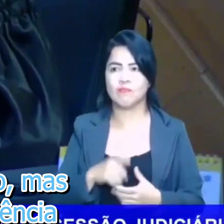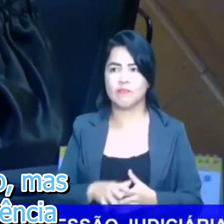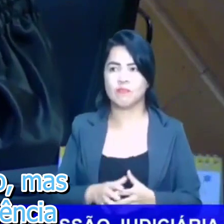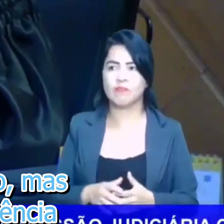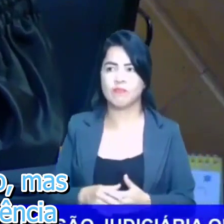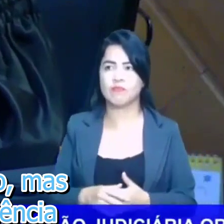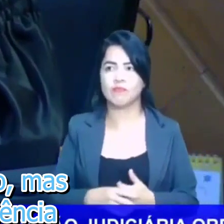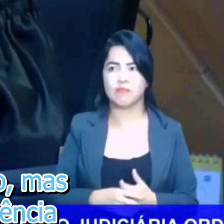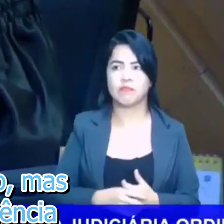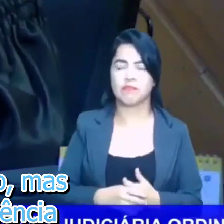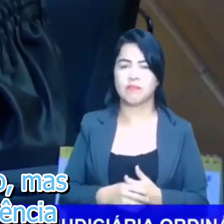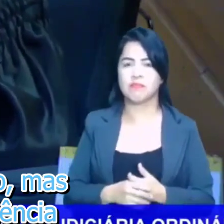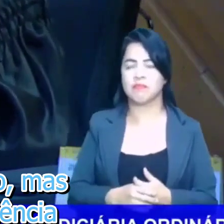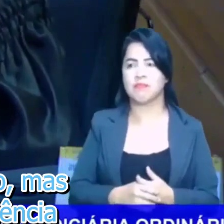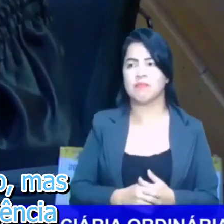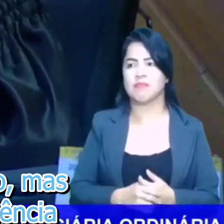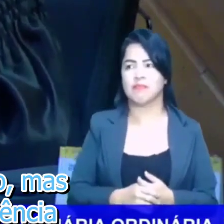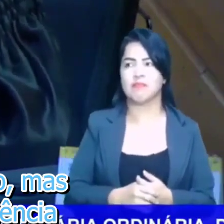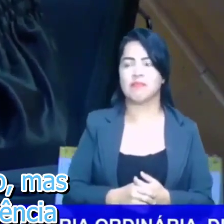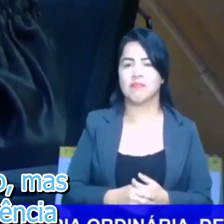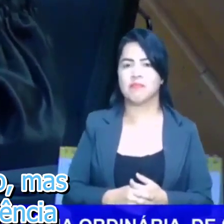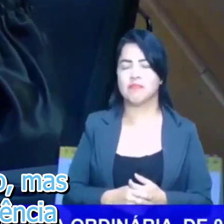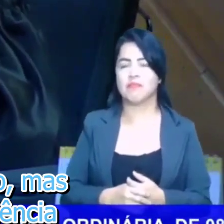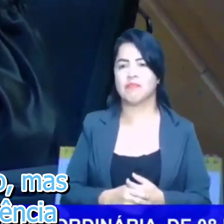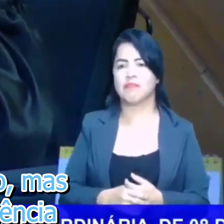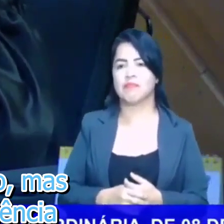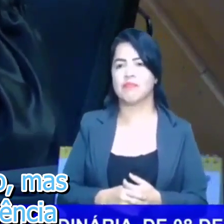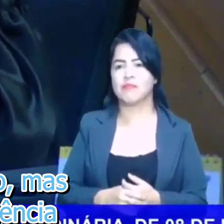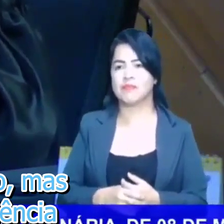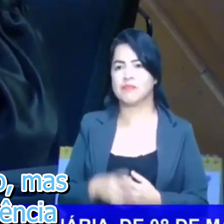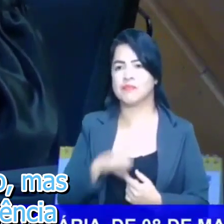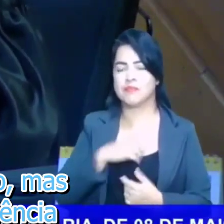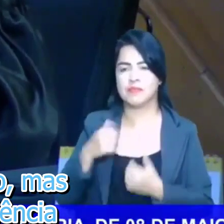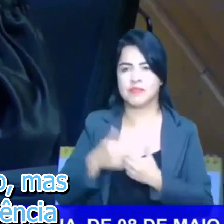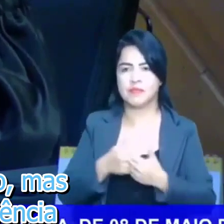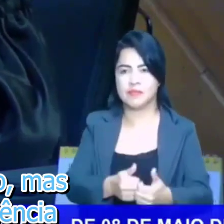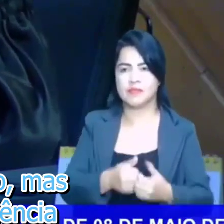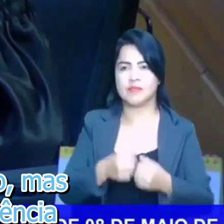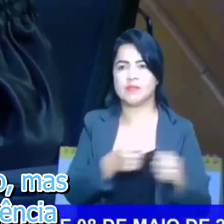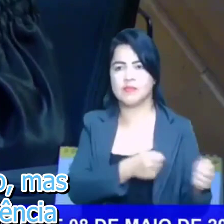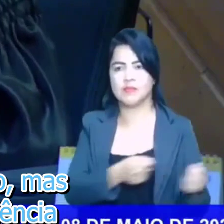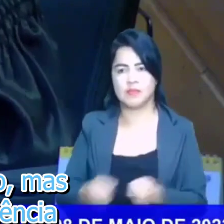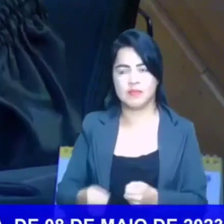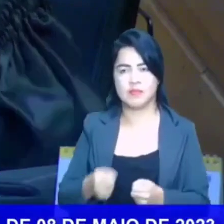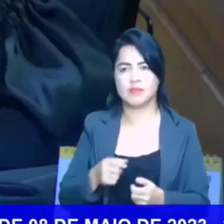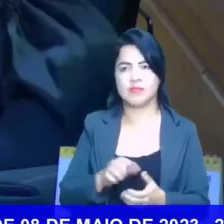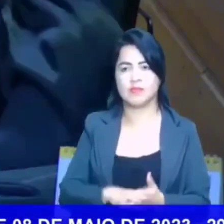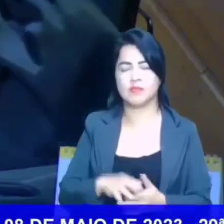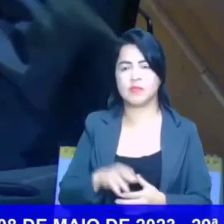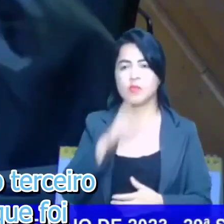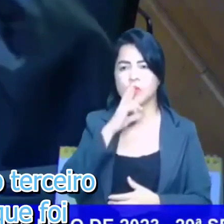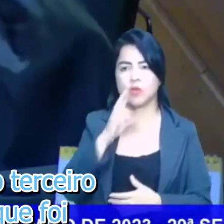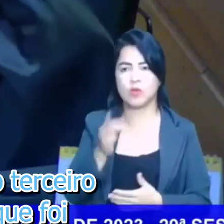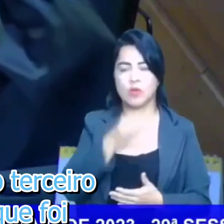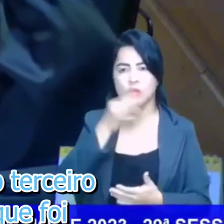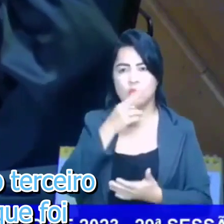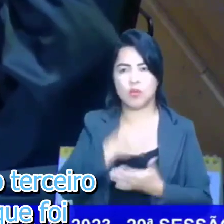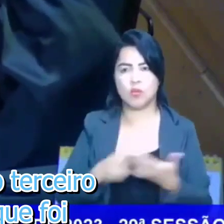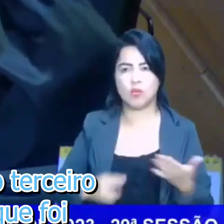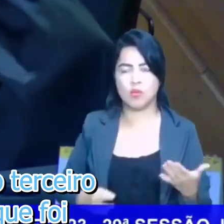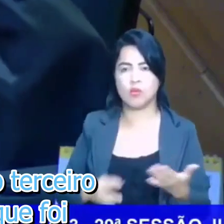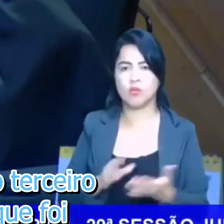Matias Pires Neto, mas eu estou muito seguro para acompanhar a Vossa Excelência, o relator, o eminente